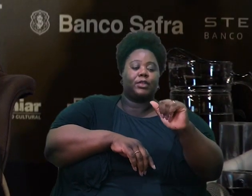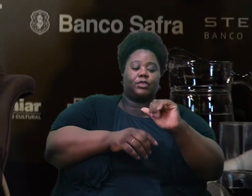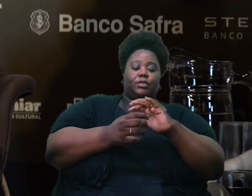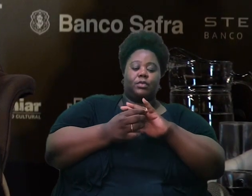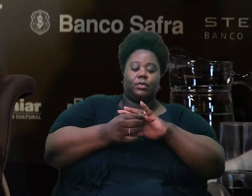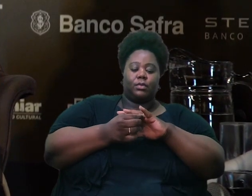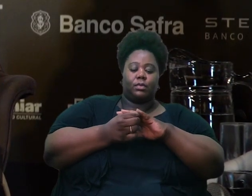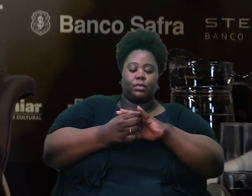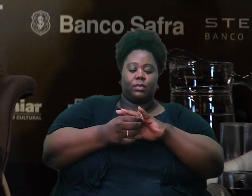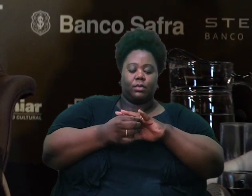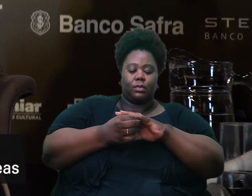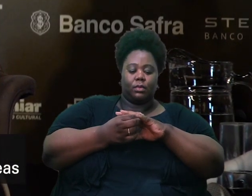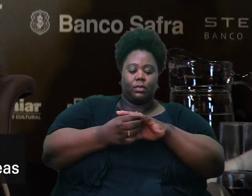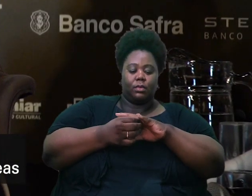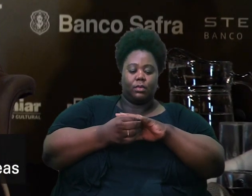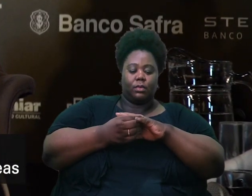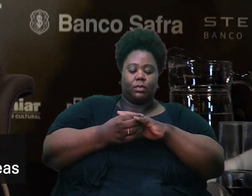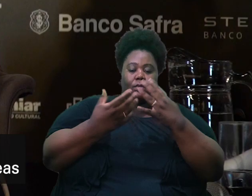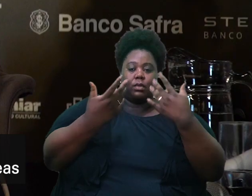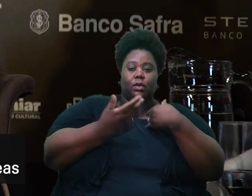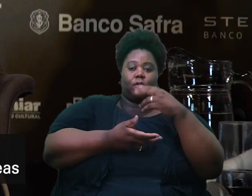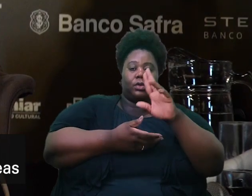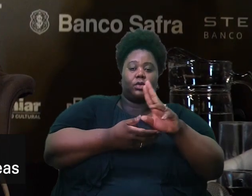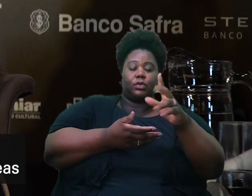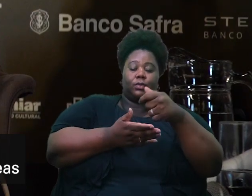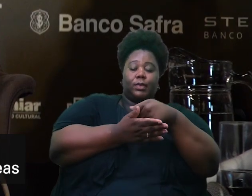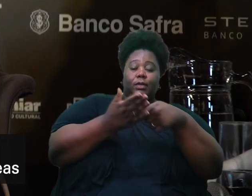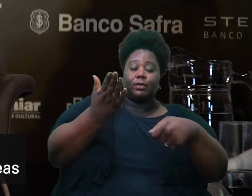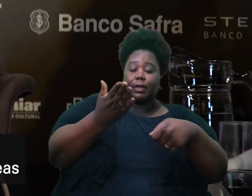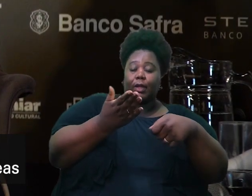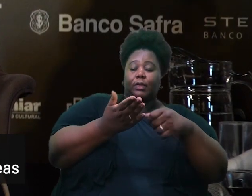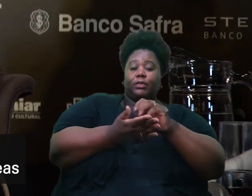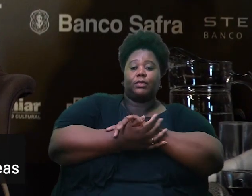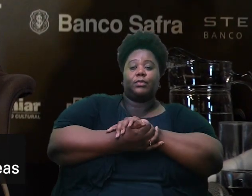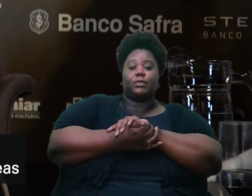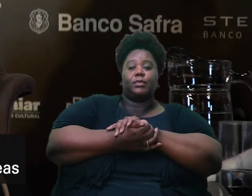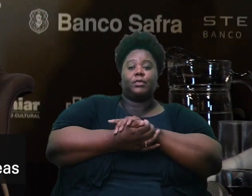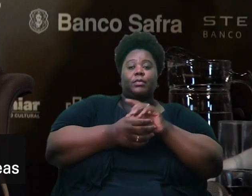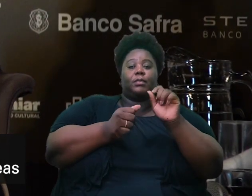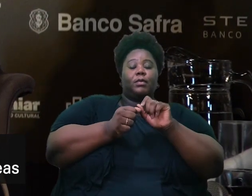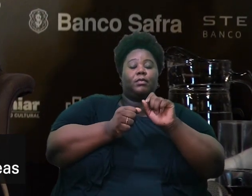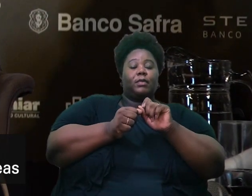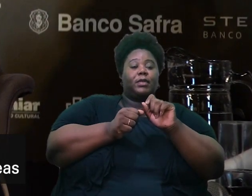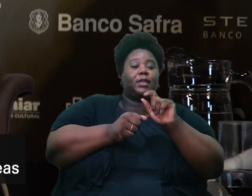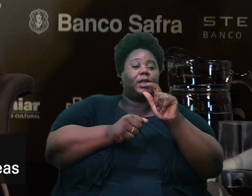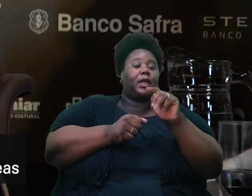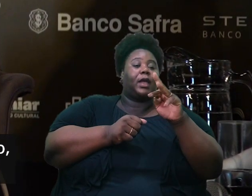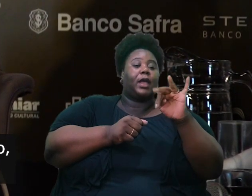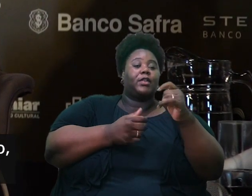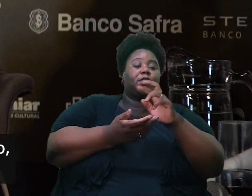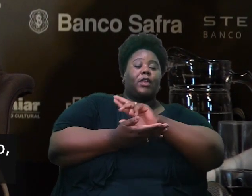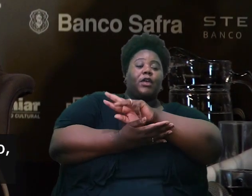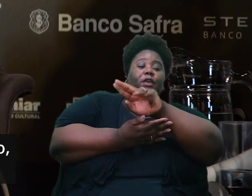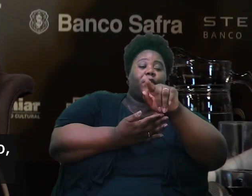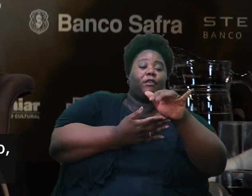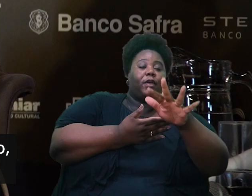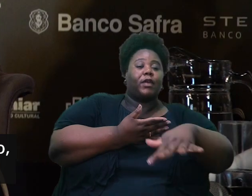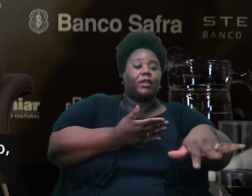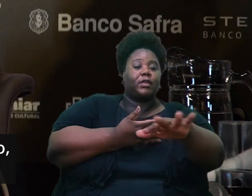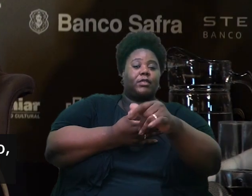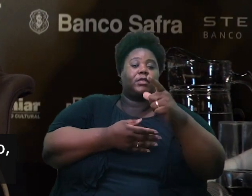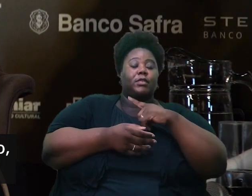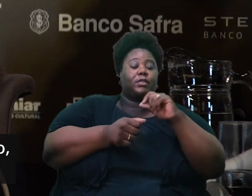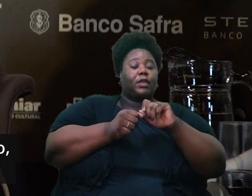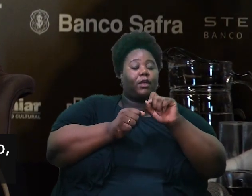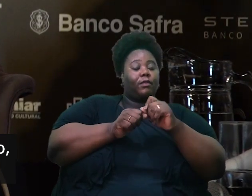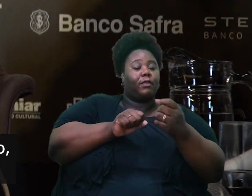eu estou agora recolhendo alguns textos para um livro que traz artigos sobre as várias áreas sobre as quais eu tenho